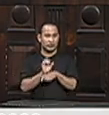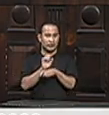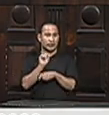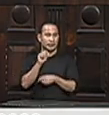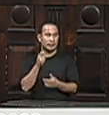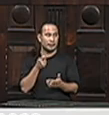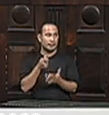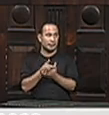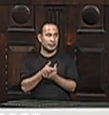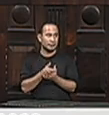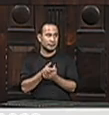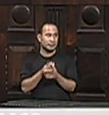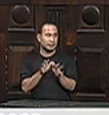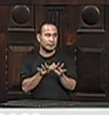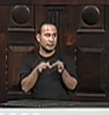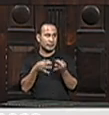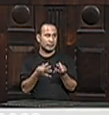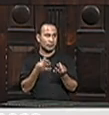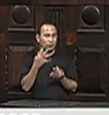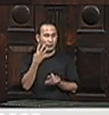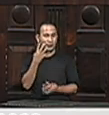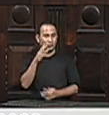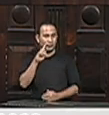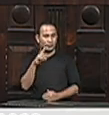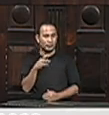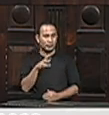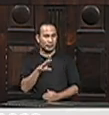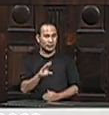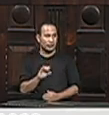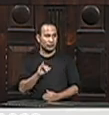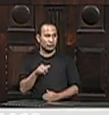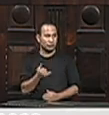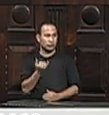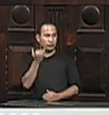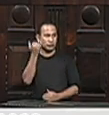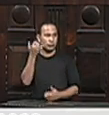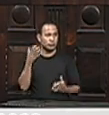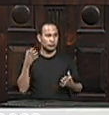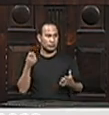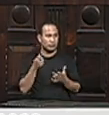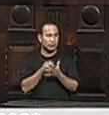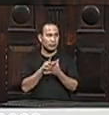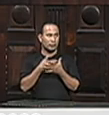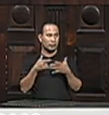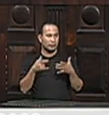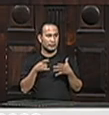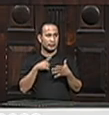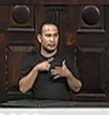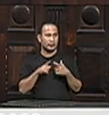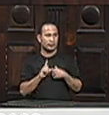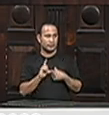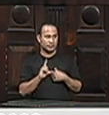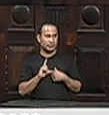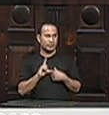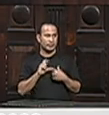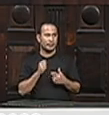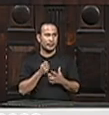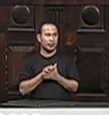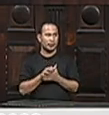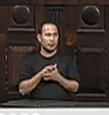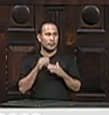com que ele tenha não só o seu pagamento regularizado e que daqui para